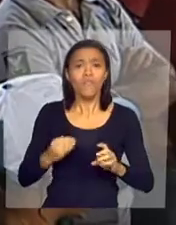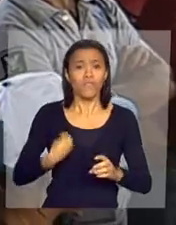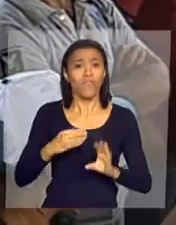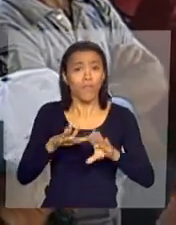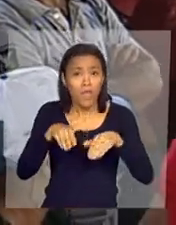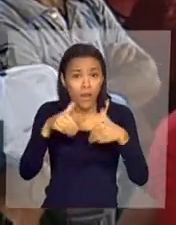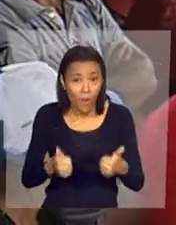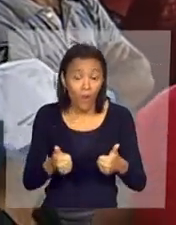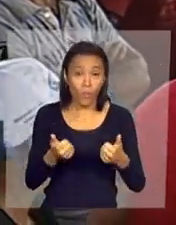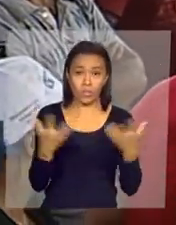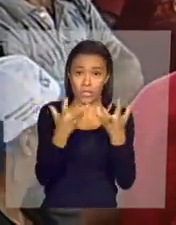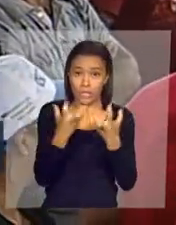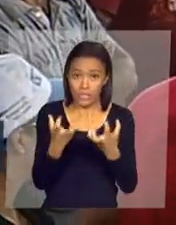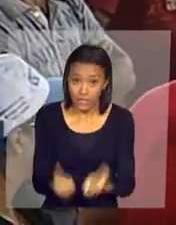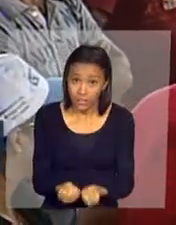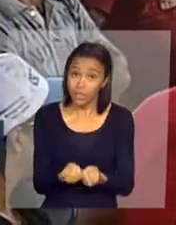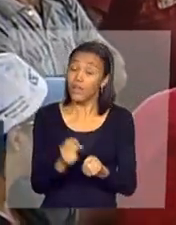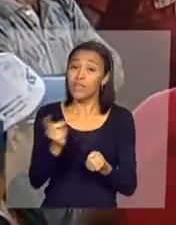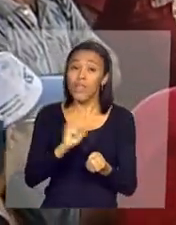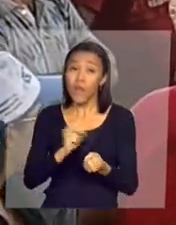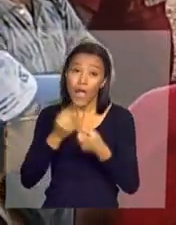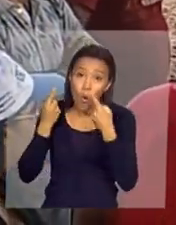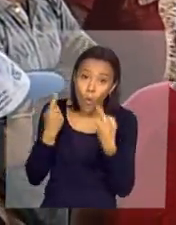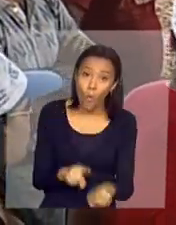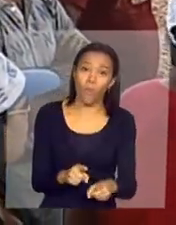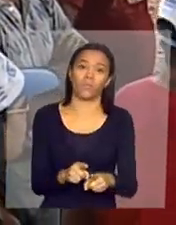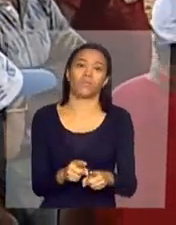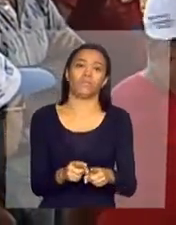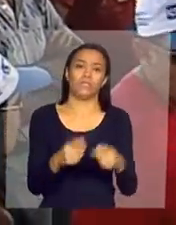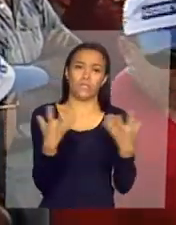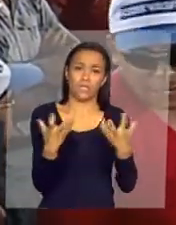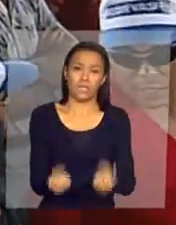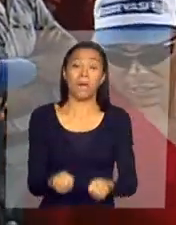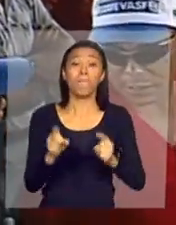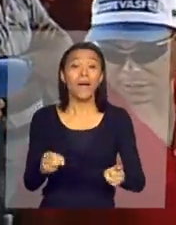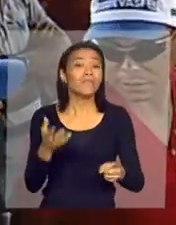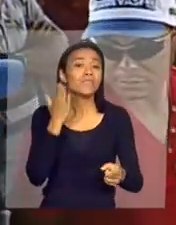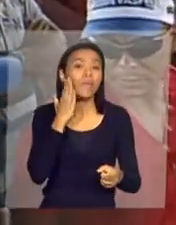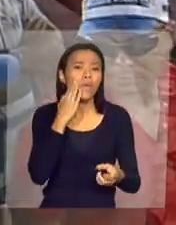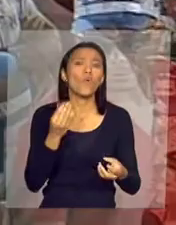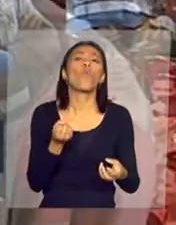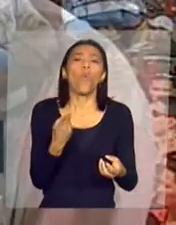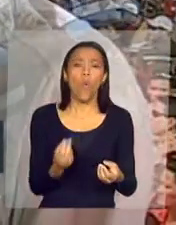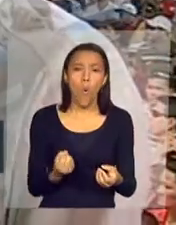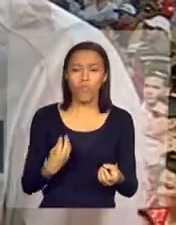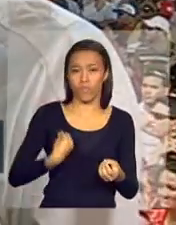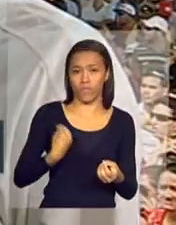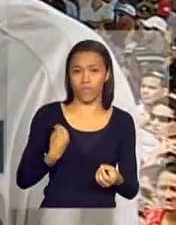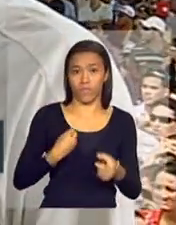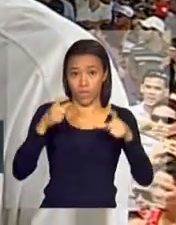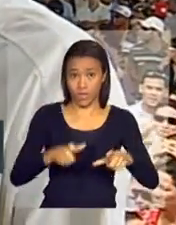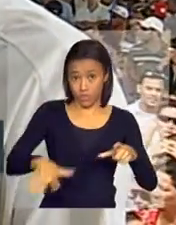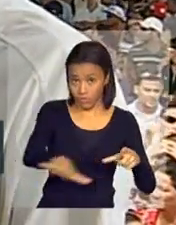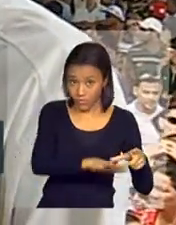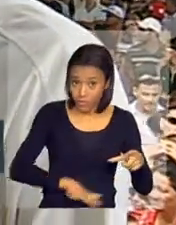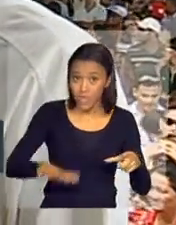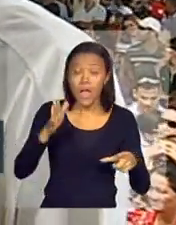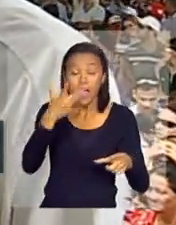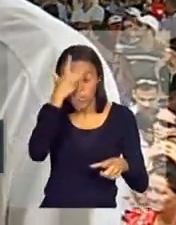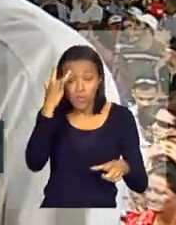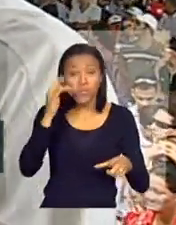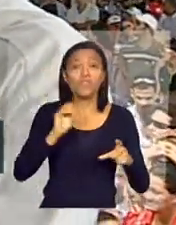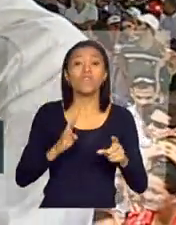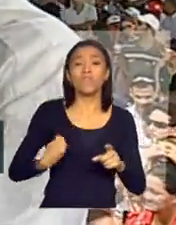fenômeno da seca. Não se trata, portanto, de combater a seca, mas criar os mecanismos e os instrumentos para permitir que as pessoas